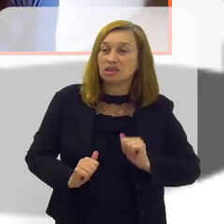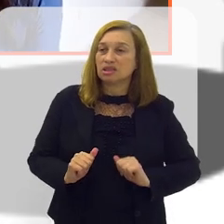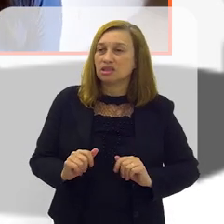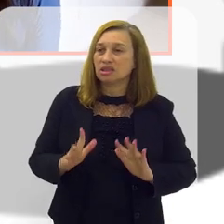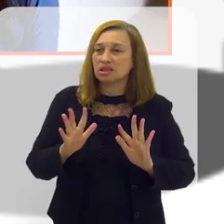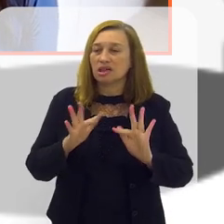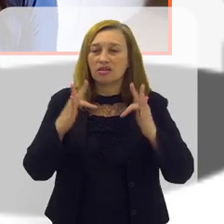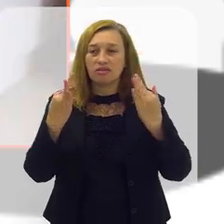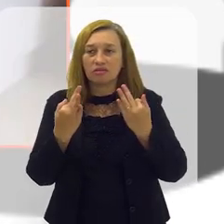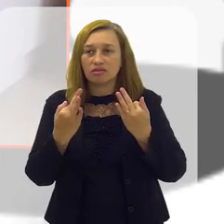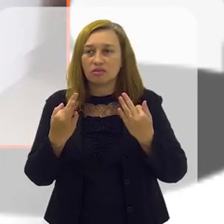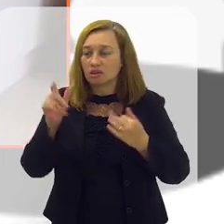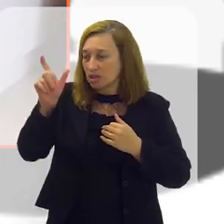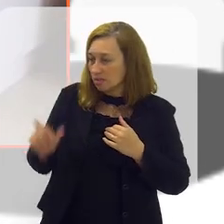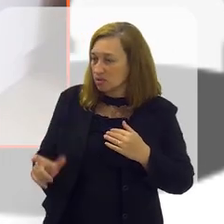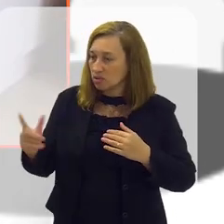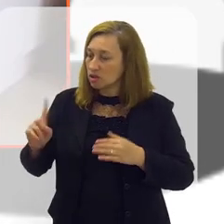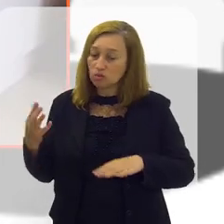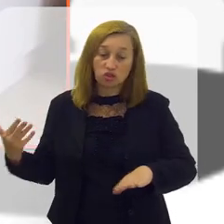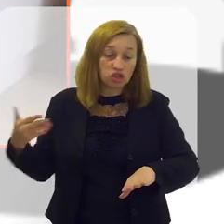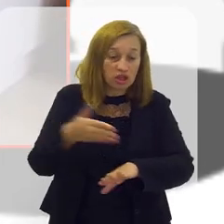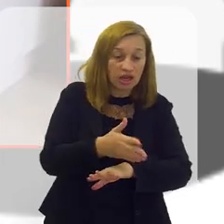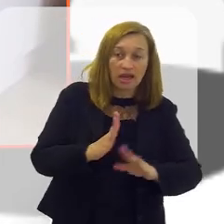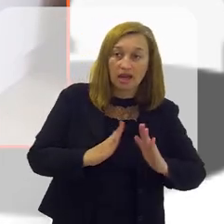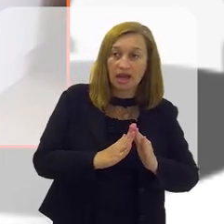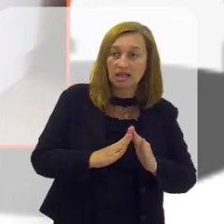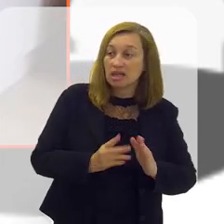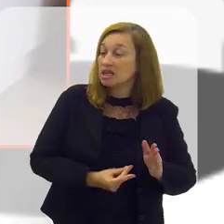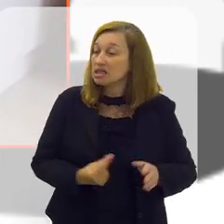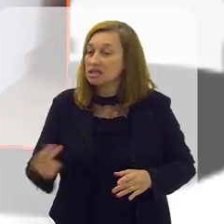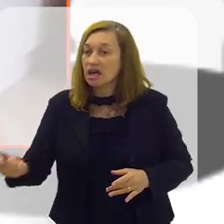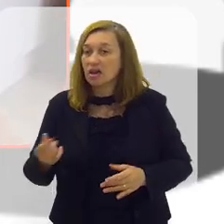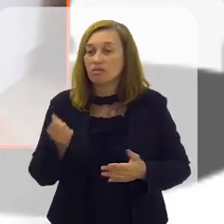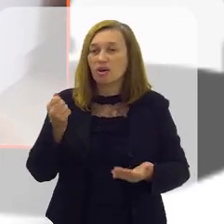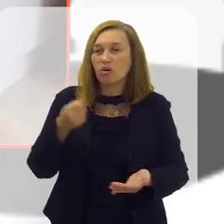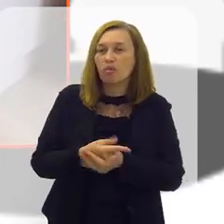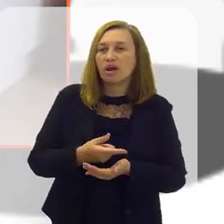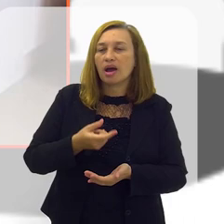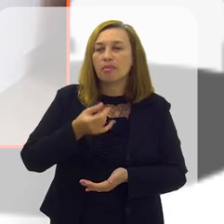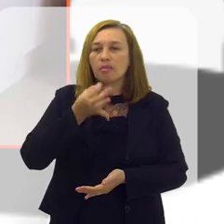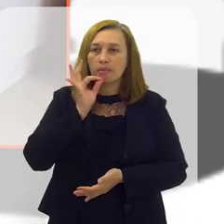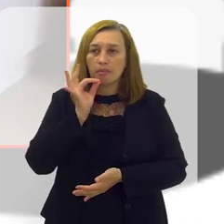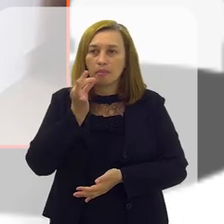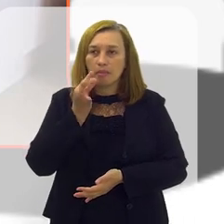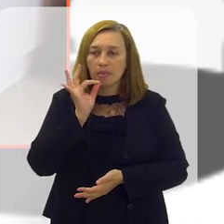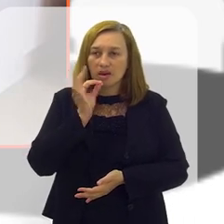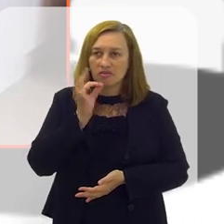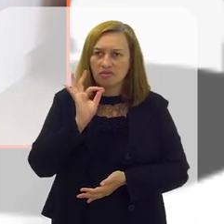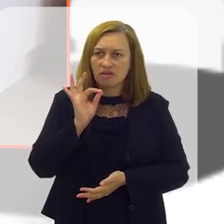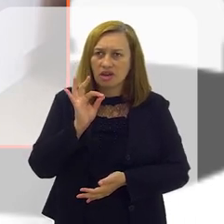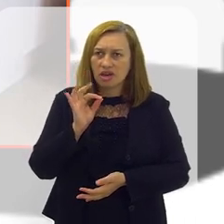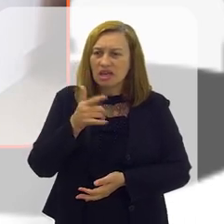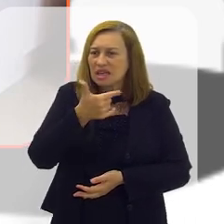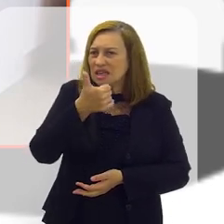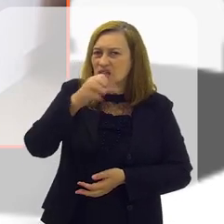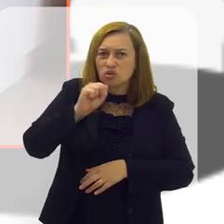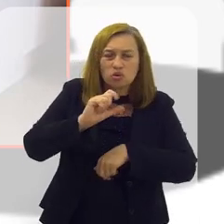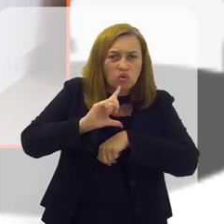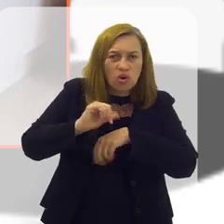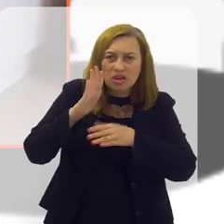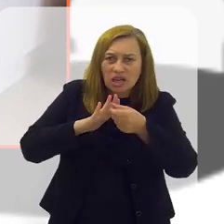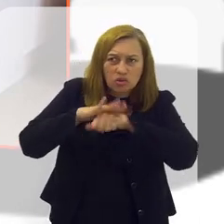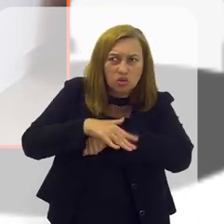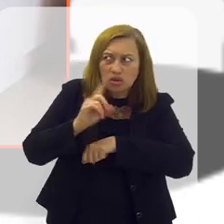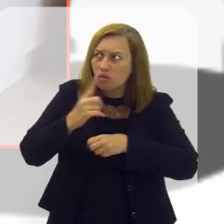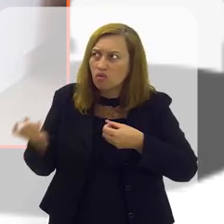familiar não chegar em casa porque saiu para comprar pão de manhã, já são 18 horas, essa pessoa não voltou para